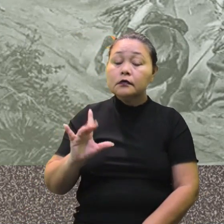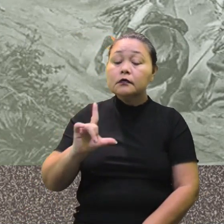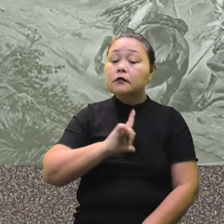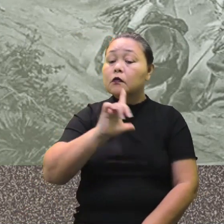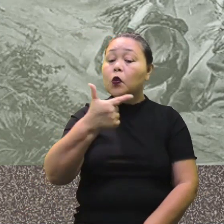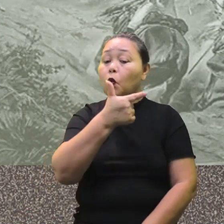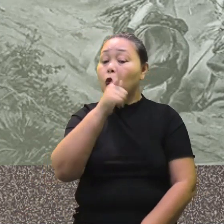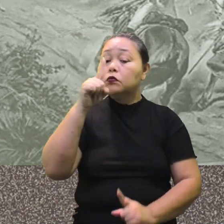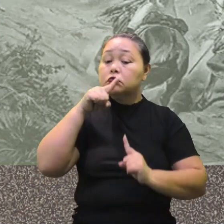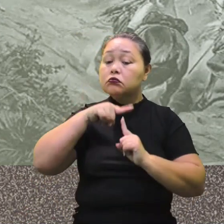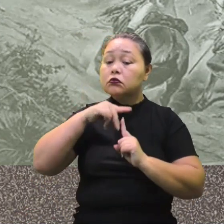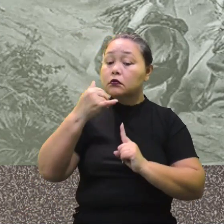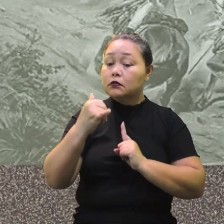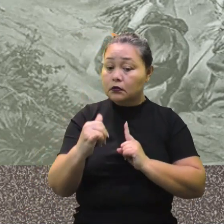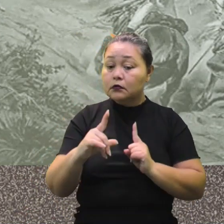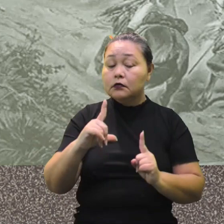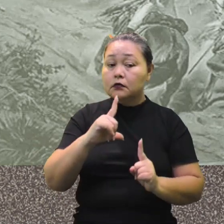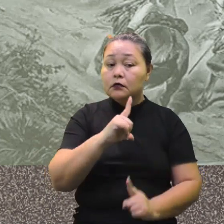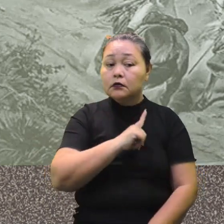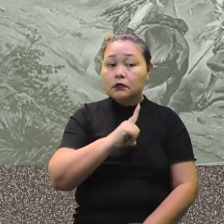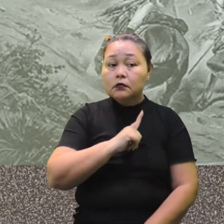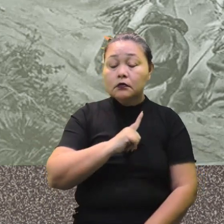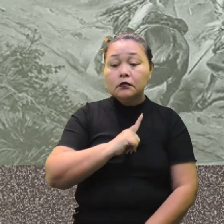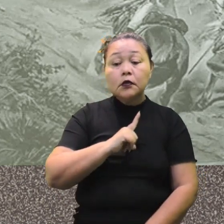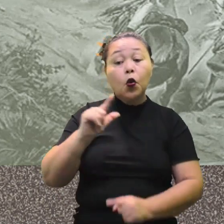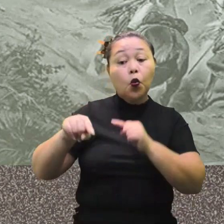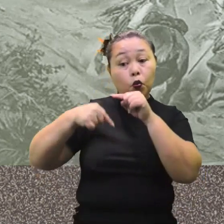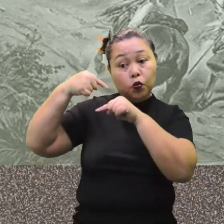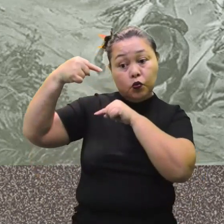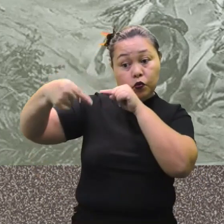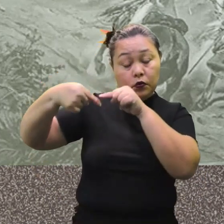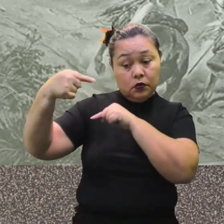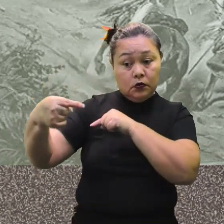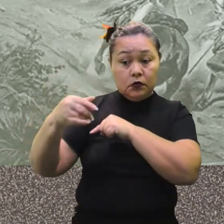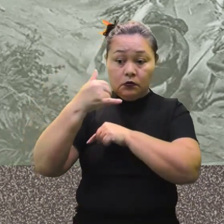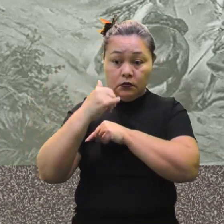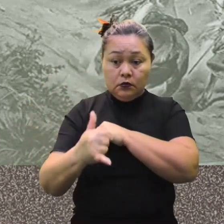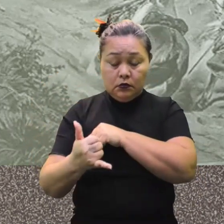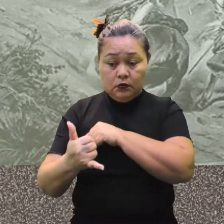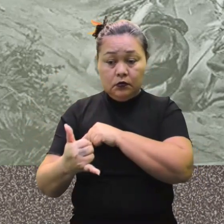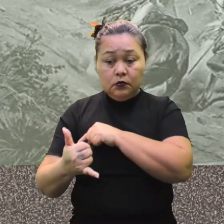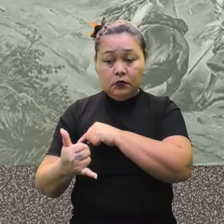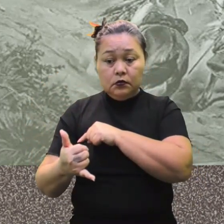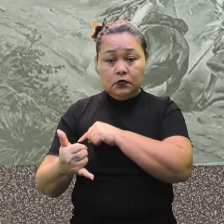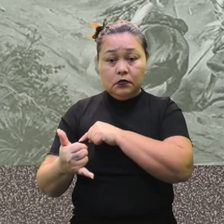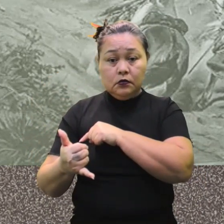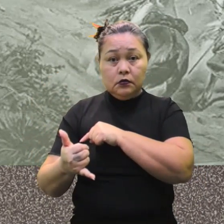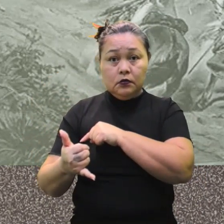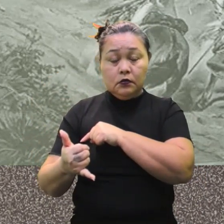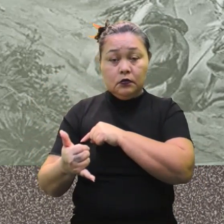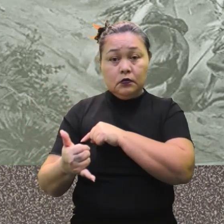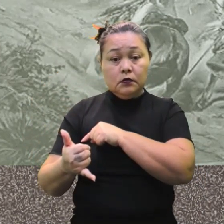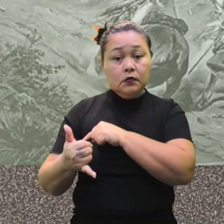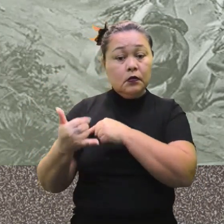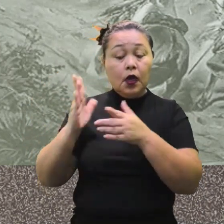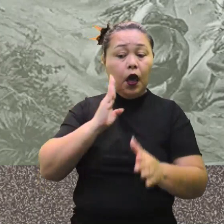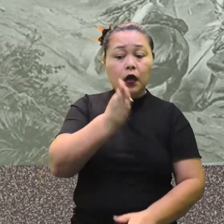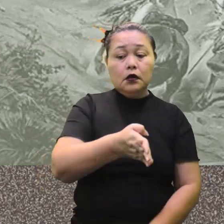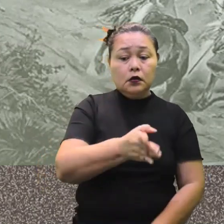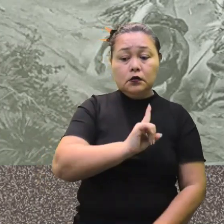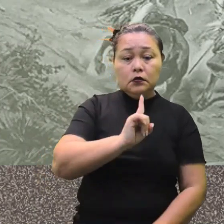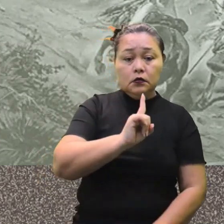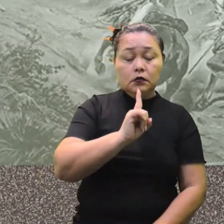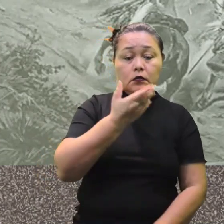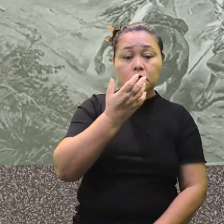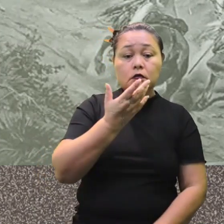existe outro tipo de energia que ela serve para gerar outra energia. Ela não gera